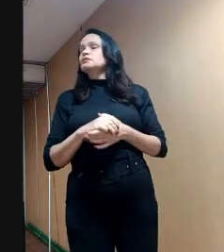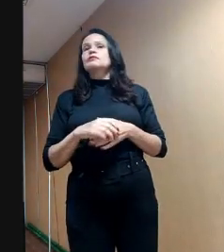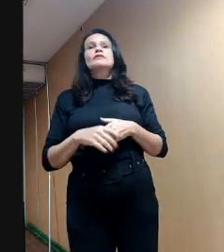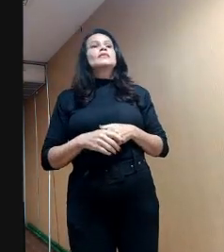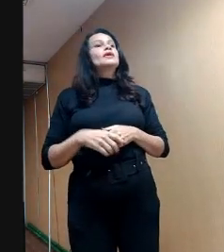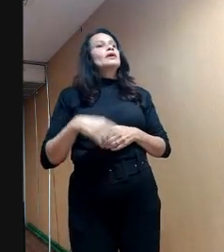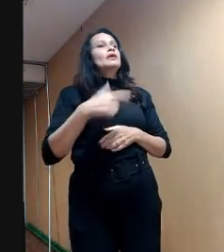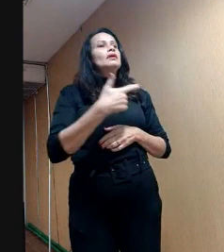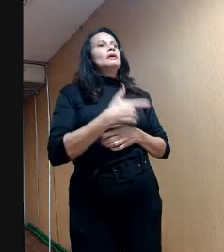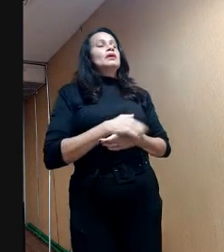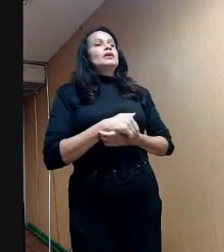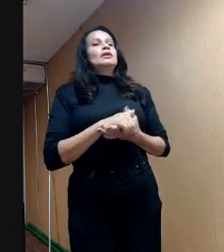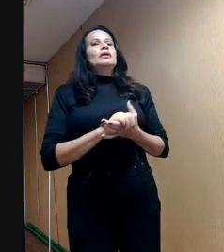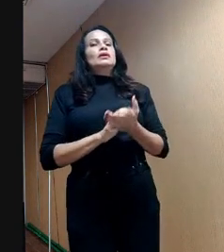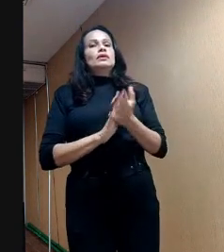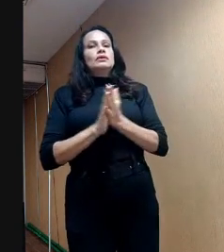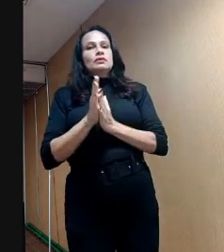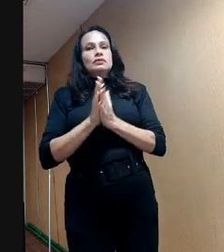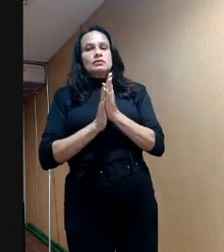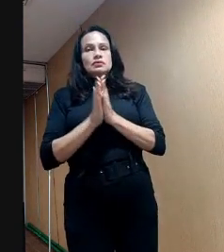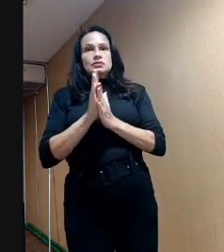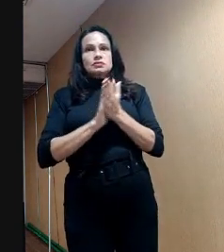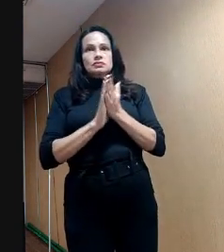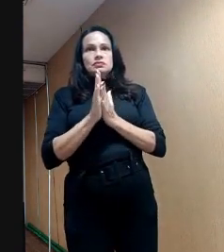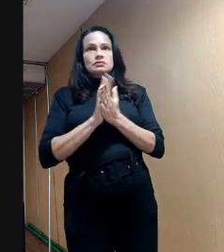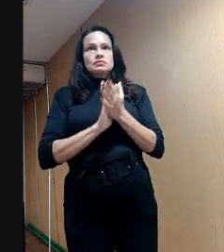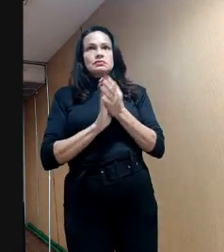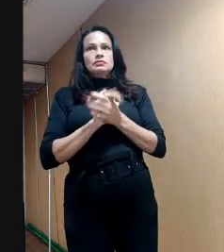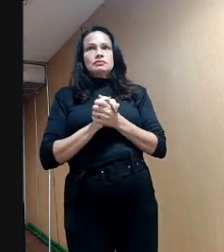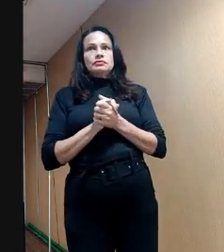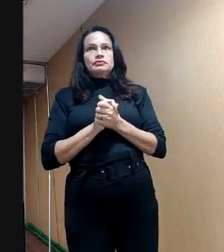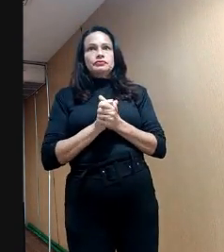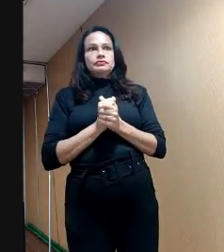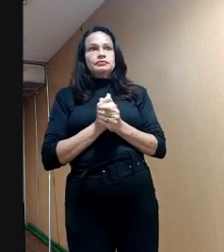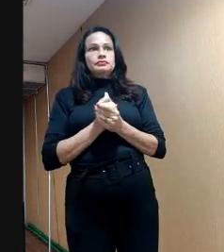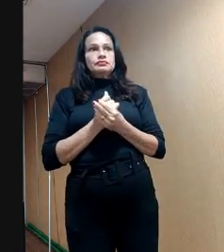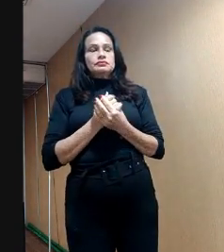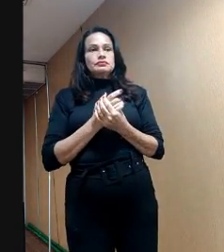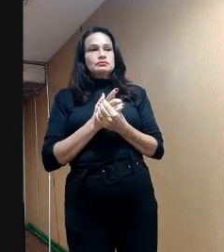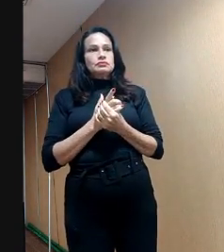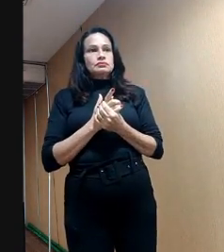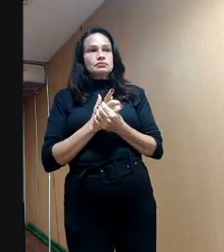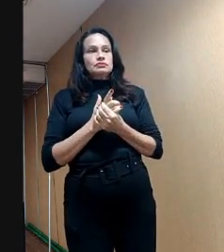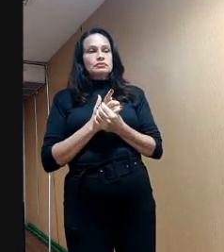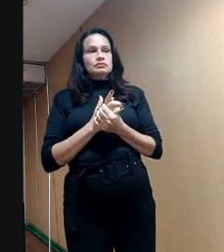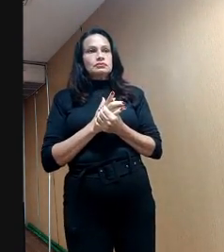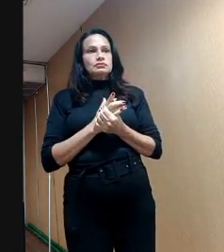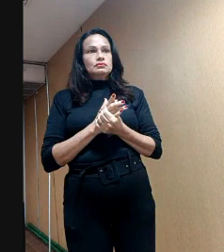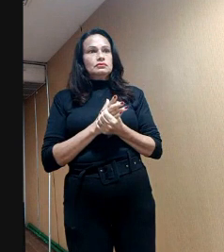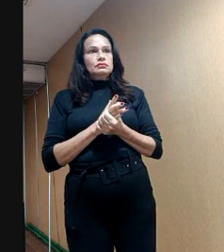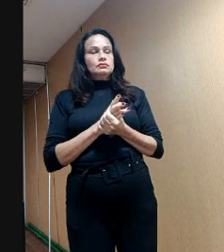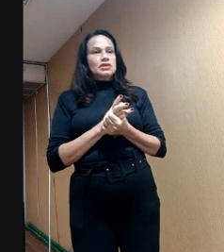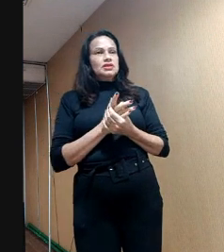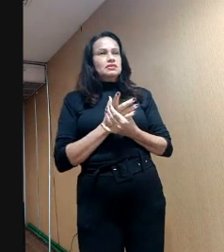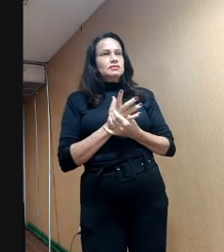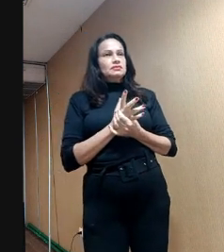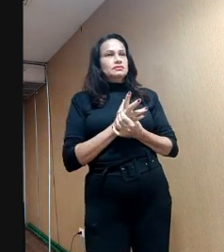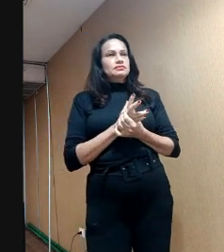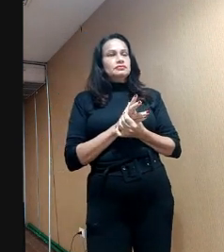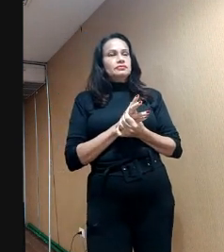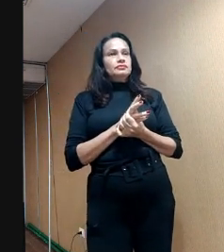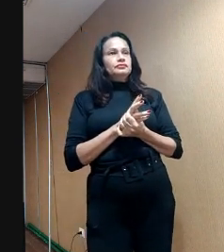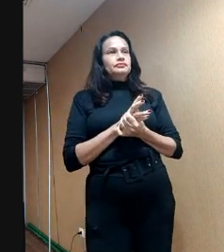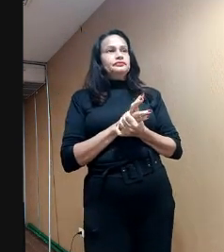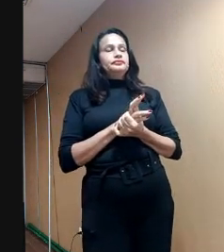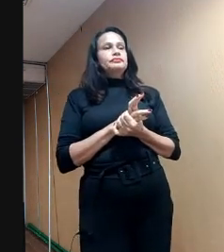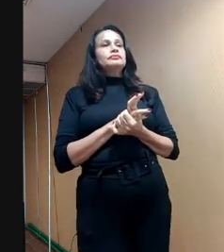2023, eu quero que vocês procurem aproveitar, dizer para vocês procurar aproveitar o máximo possível. Eu